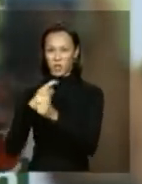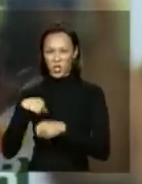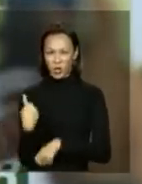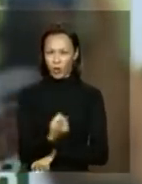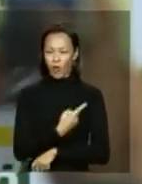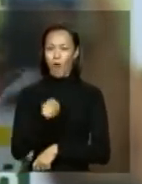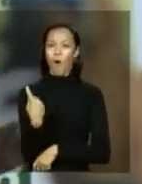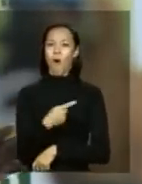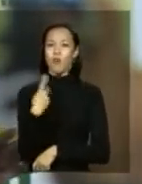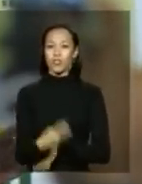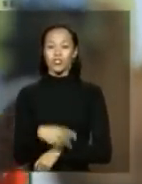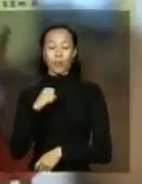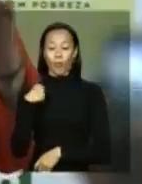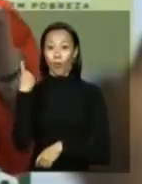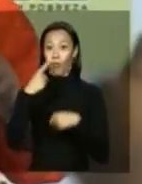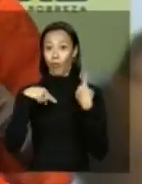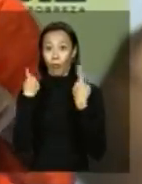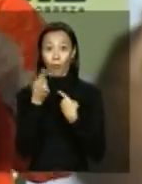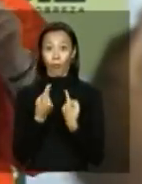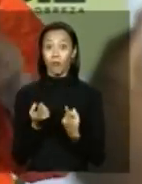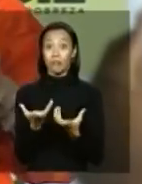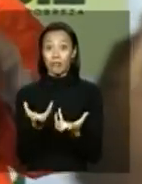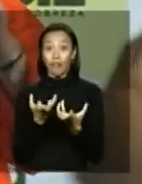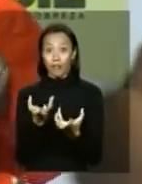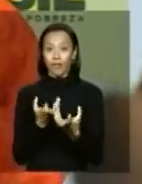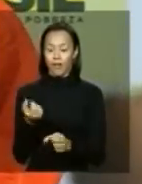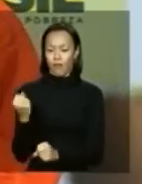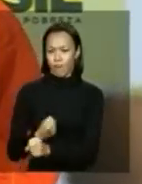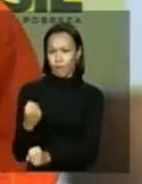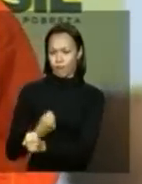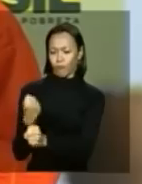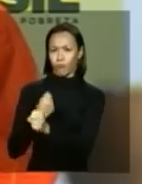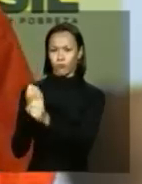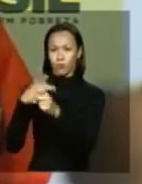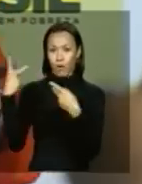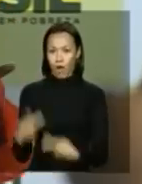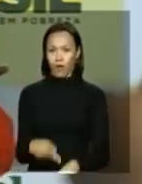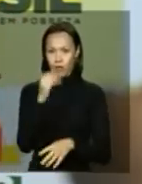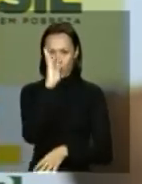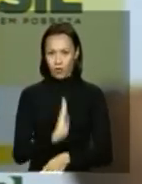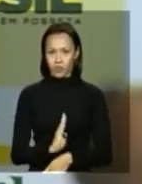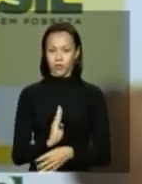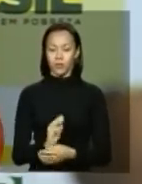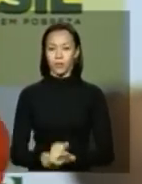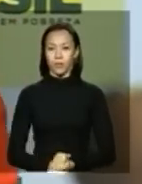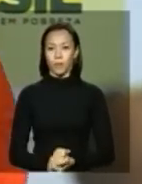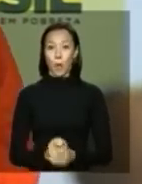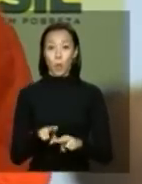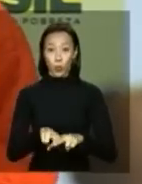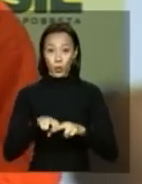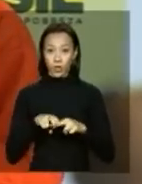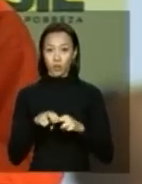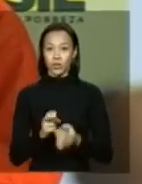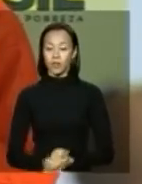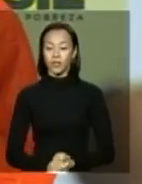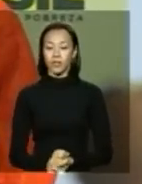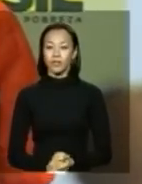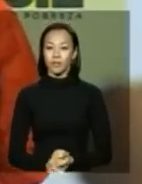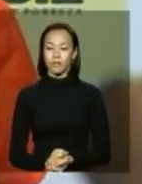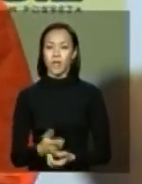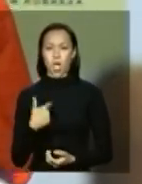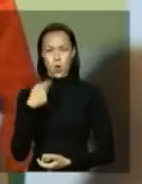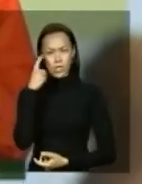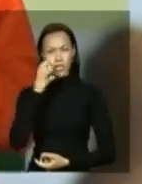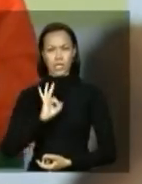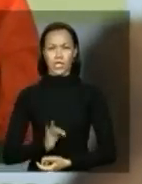estávamos completamente loucos de querer produzir uma plataforma no Brasil. Por isso, eu tenho certeza